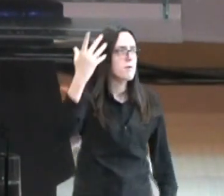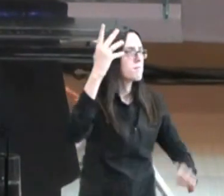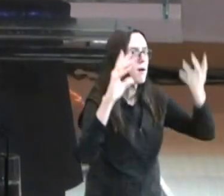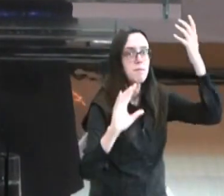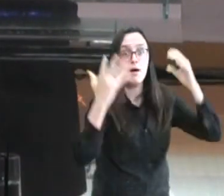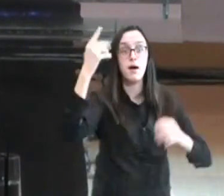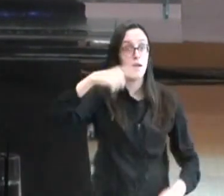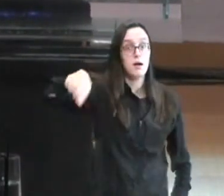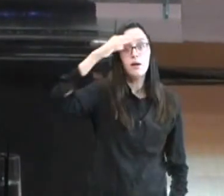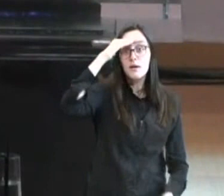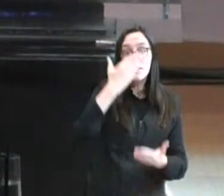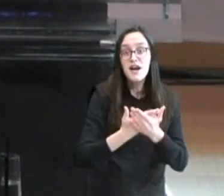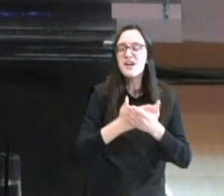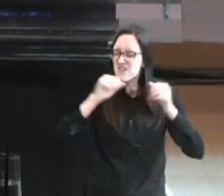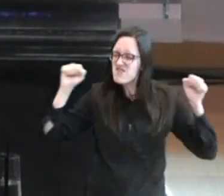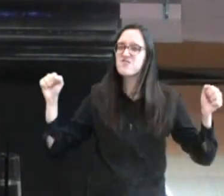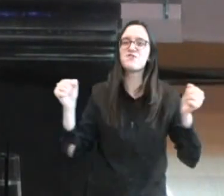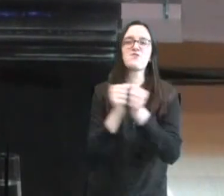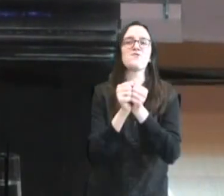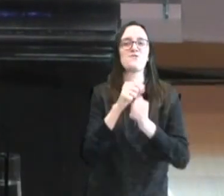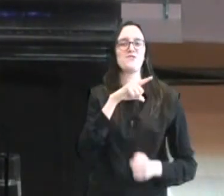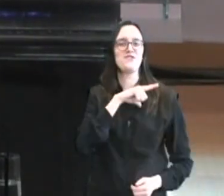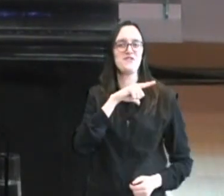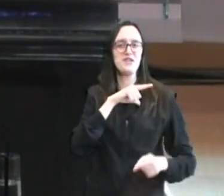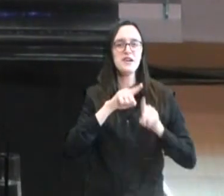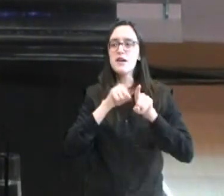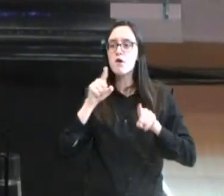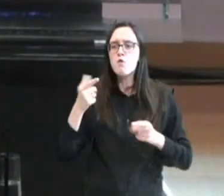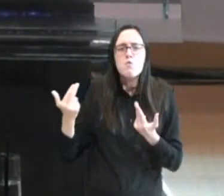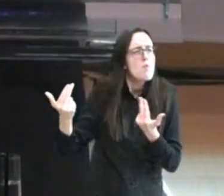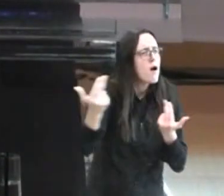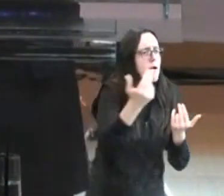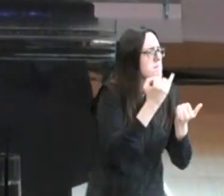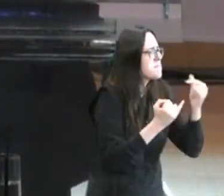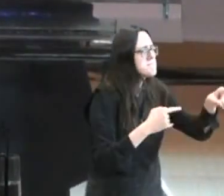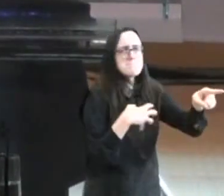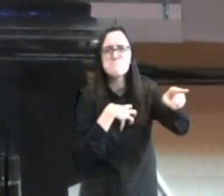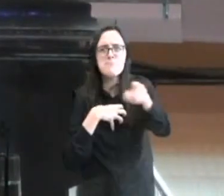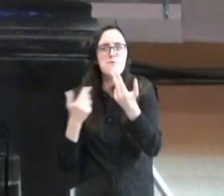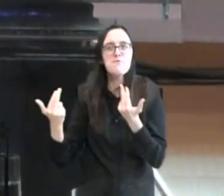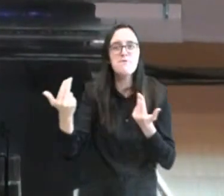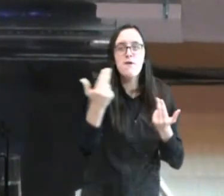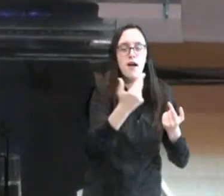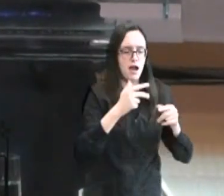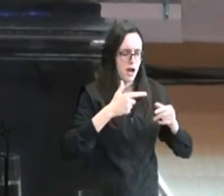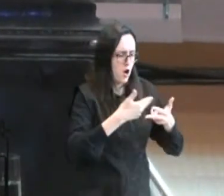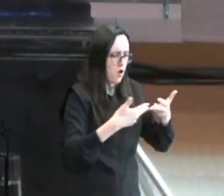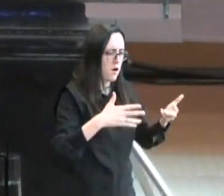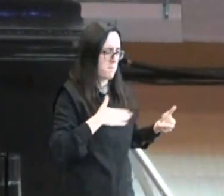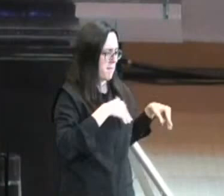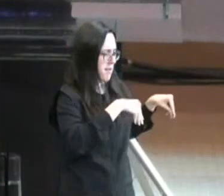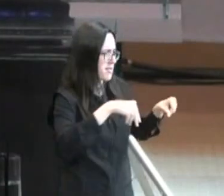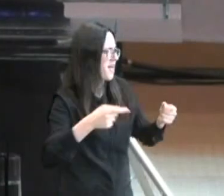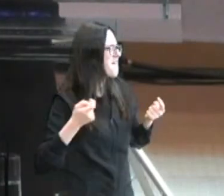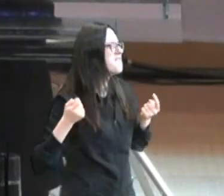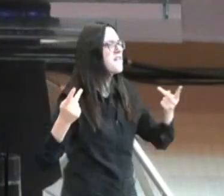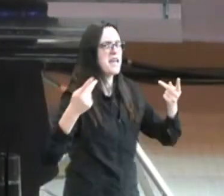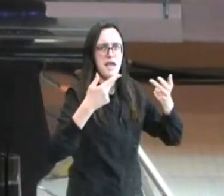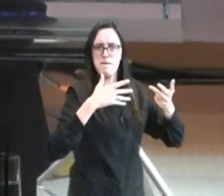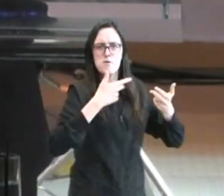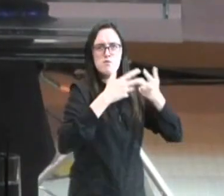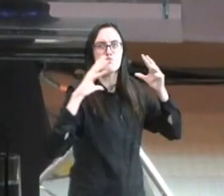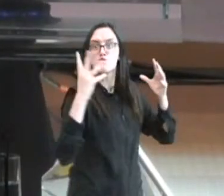criam estavam juntos, e tinham tudo em comum, e vendiam suas propriedades e bens,